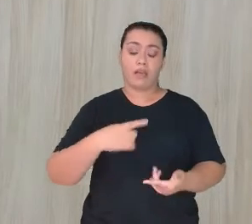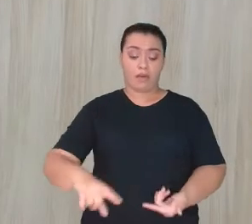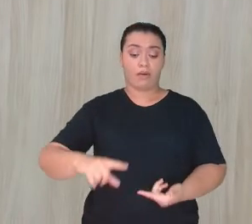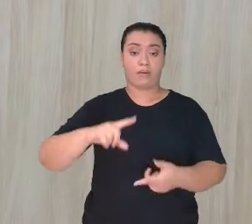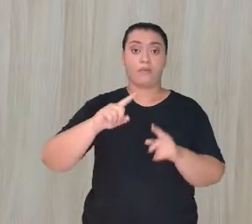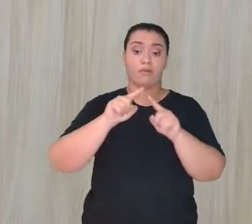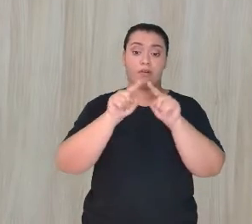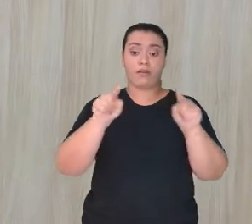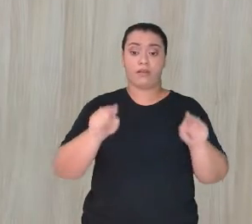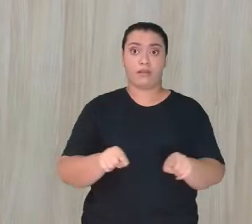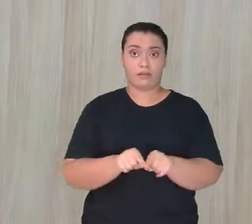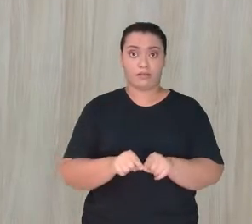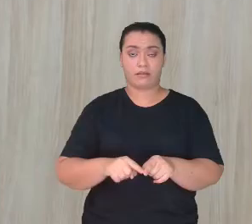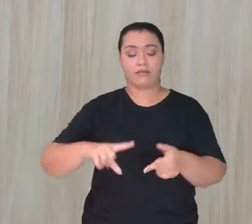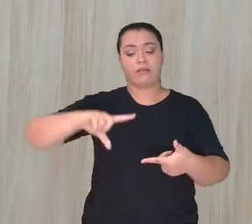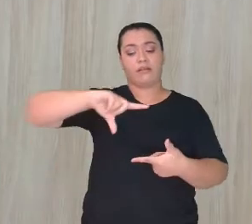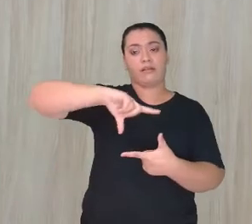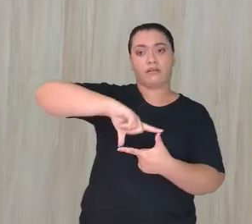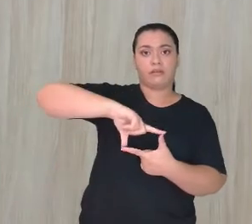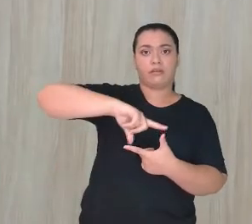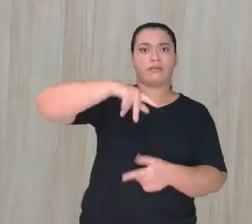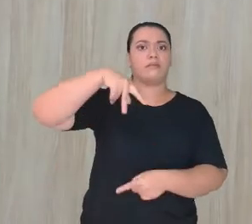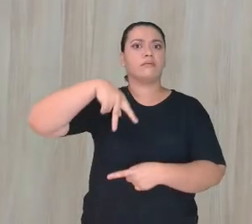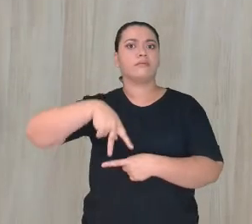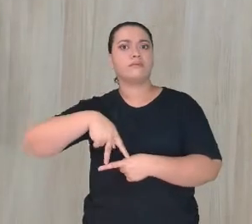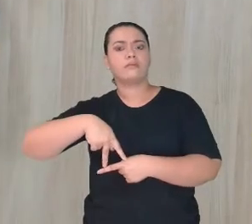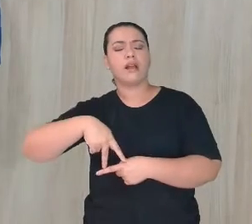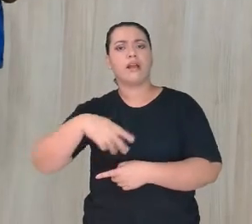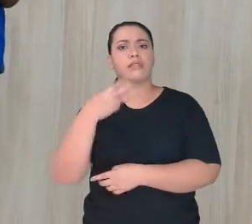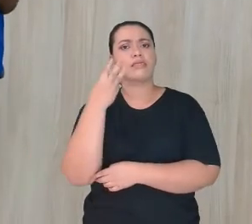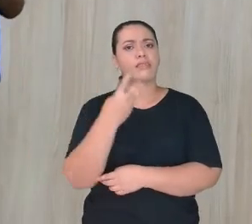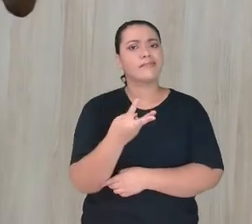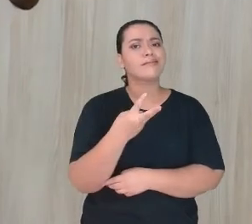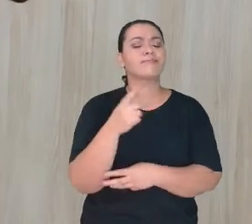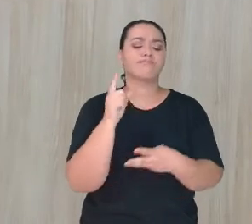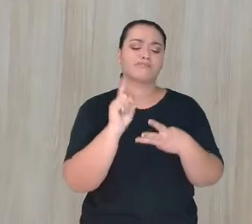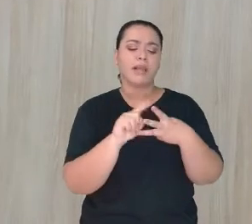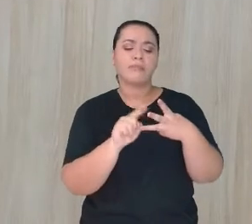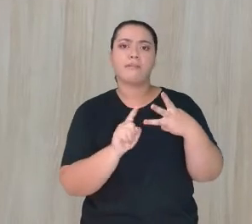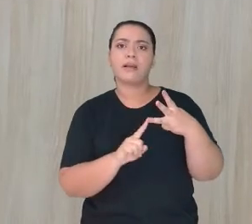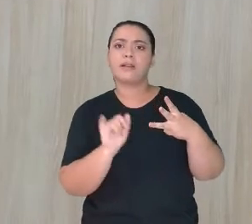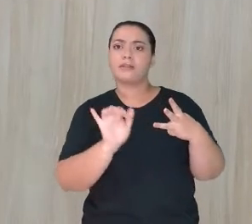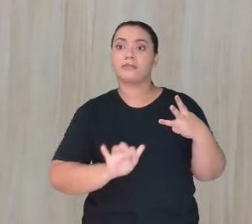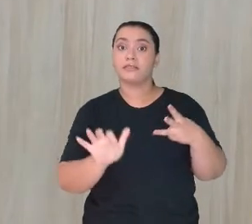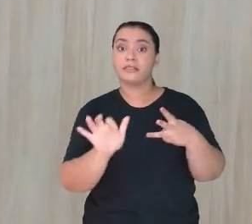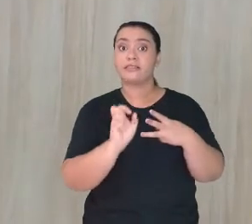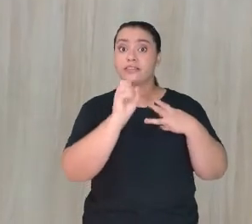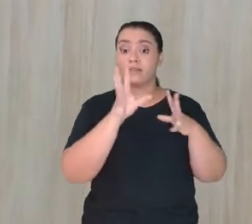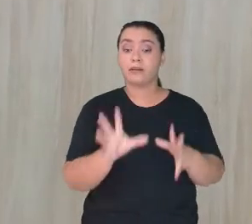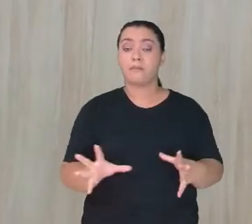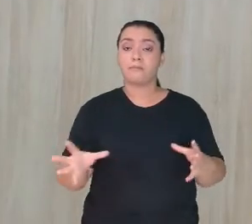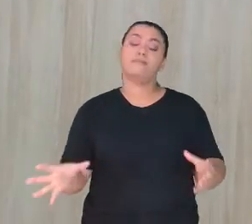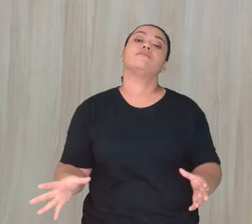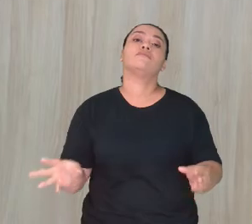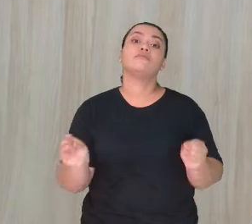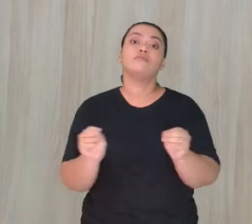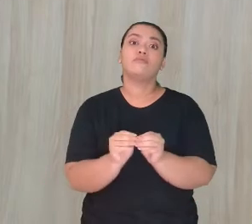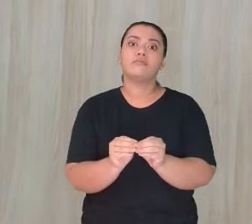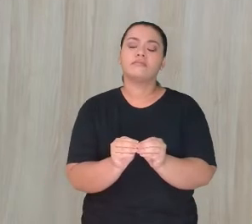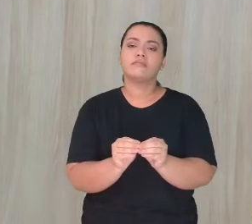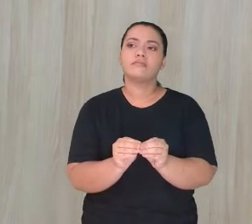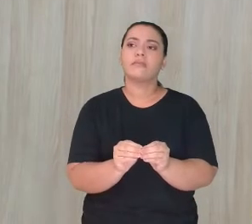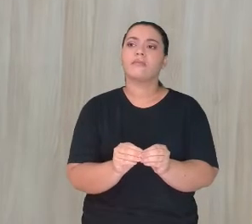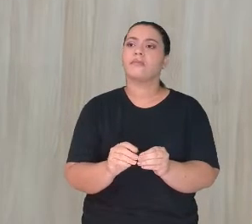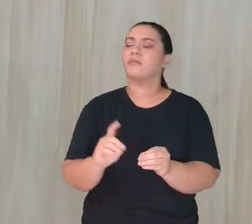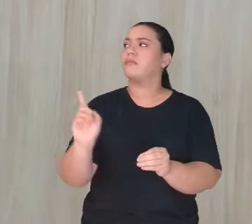retângulozinho e aqui um quadradozinho. Você vê que formei 3 figuras. Se eu juntar as 3 figuras, ó, triângulo, ó,